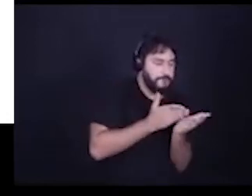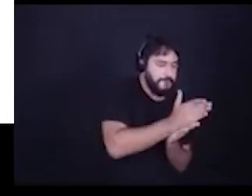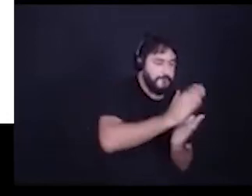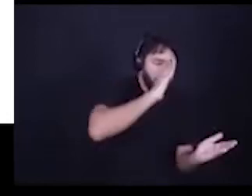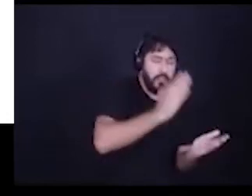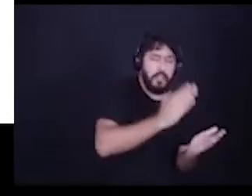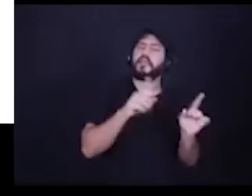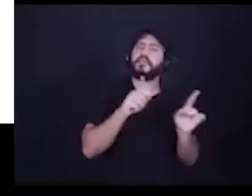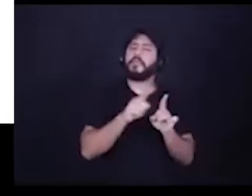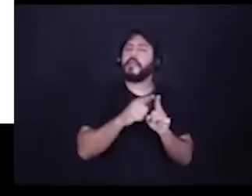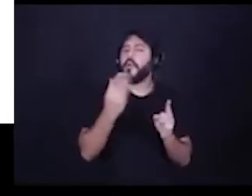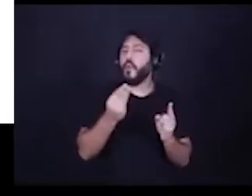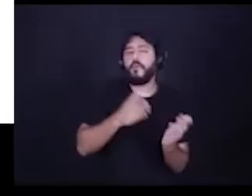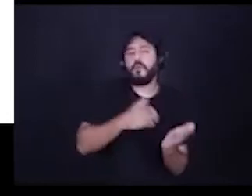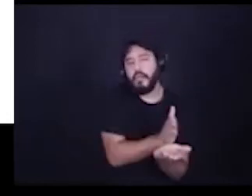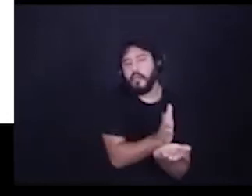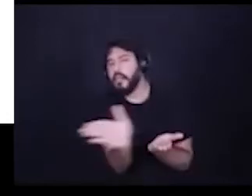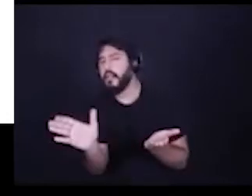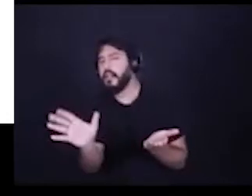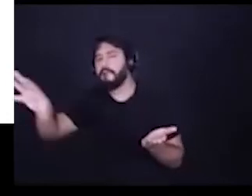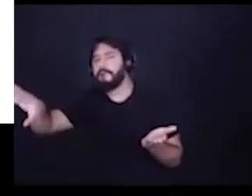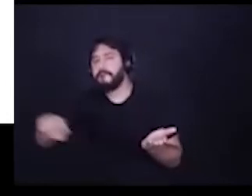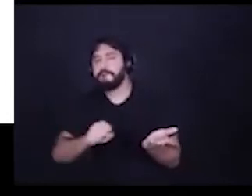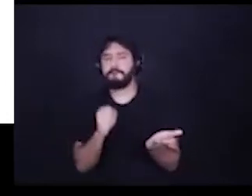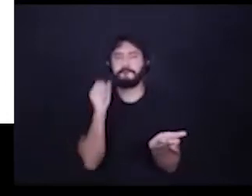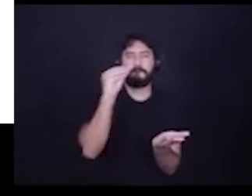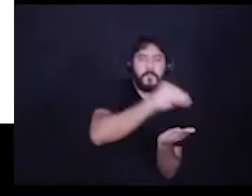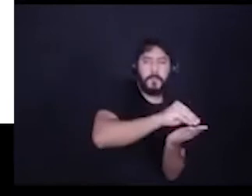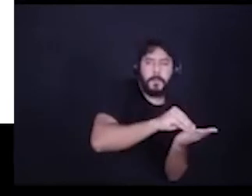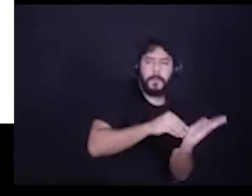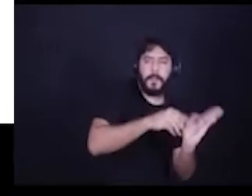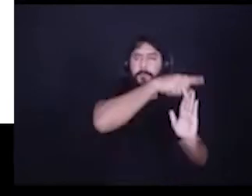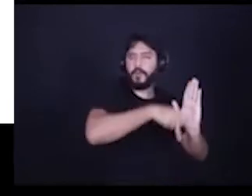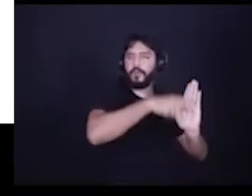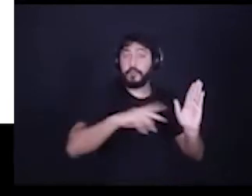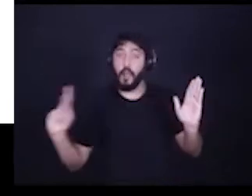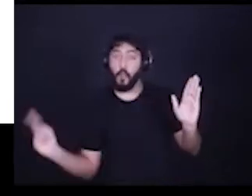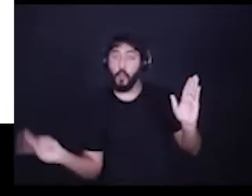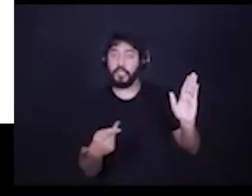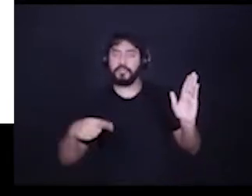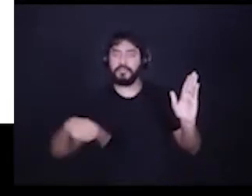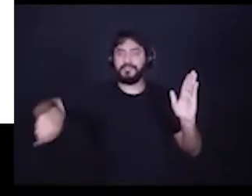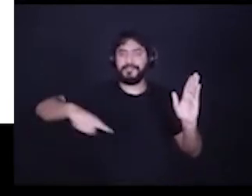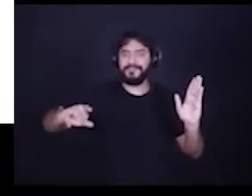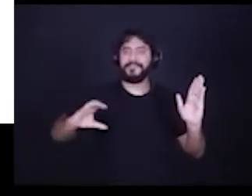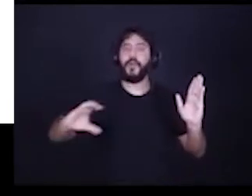também consegue abarcar e trazer para dentro das soluções do projeto um pouco do que está rolando na comunicação nesse momento agora,